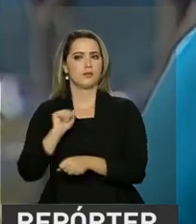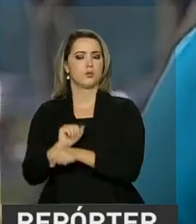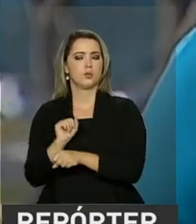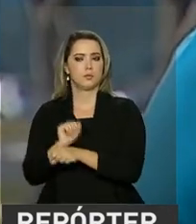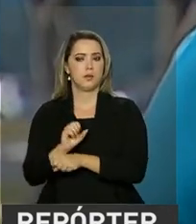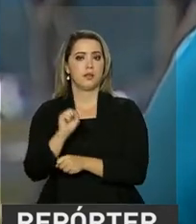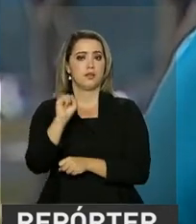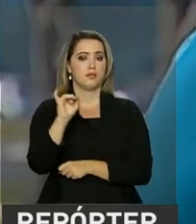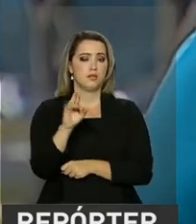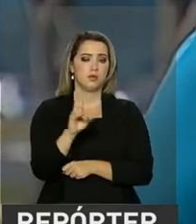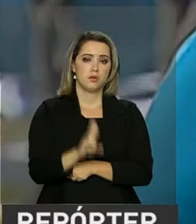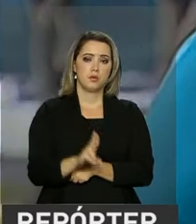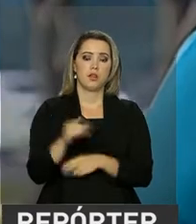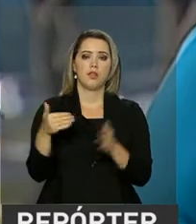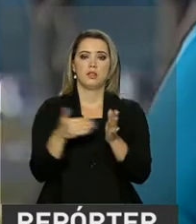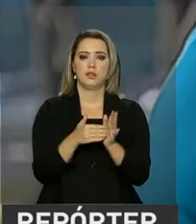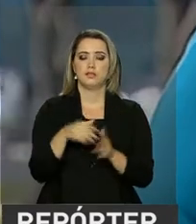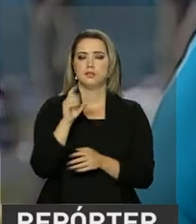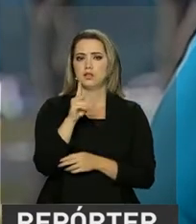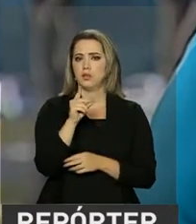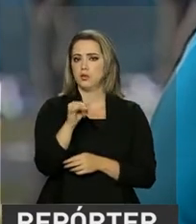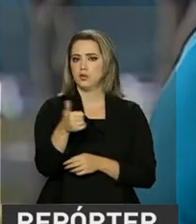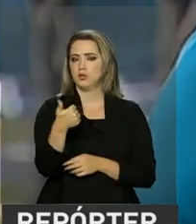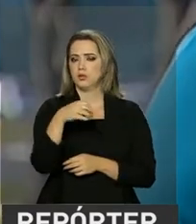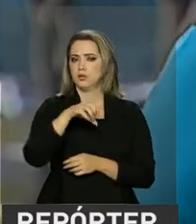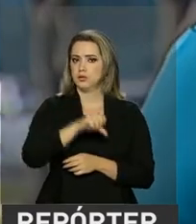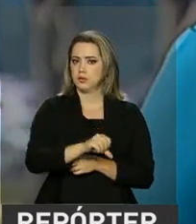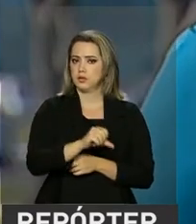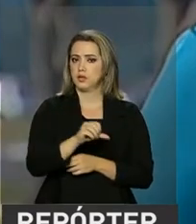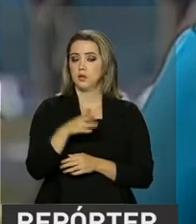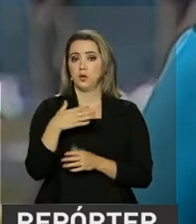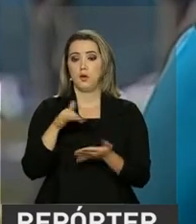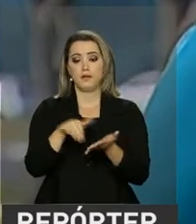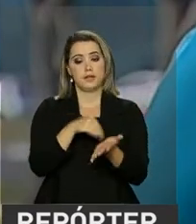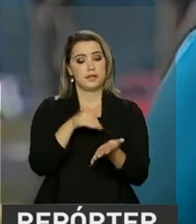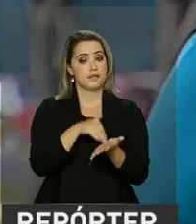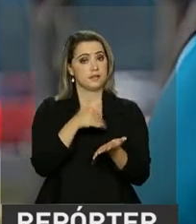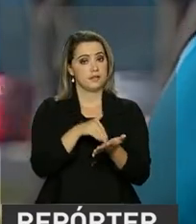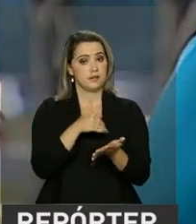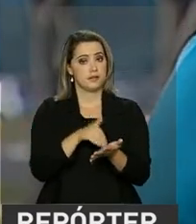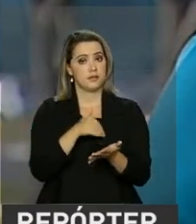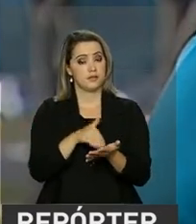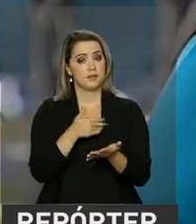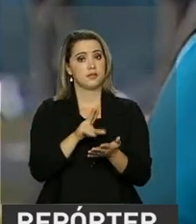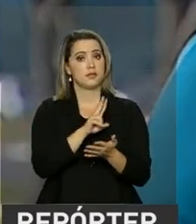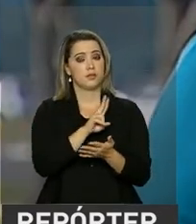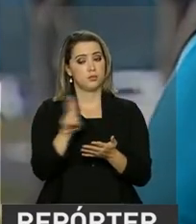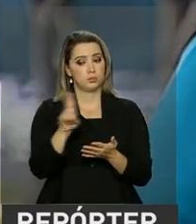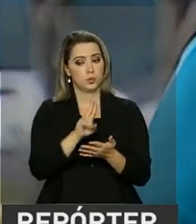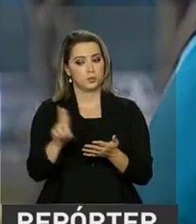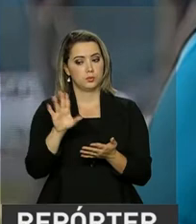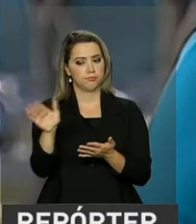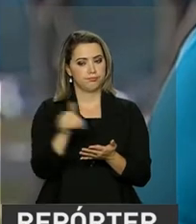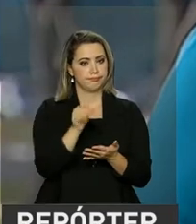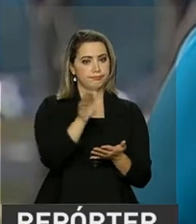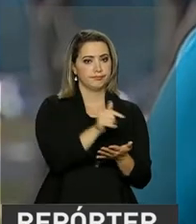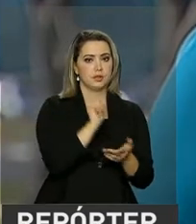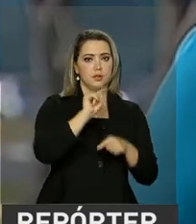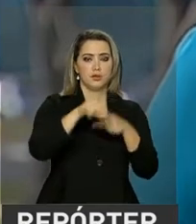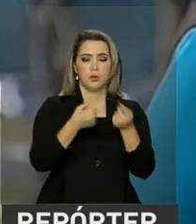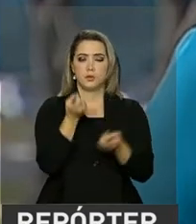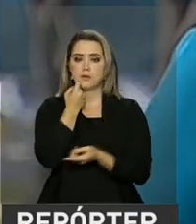começou na segunda feira vai até o dia 19 ea matrícula da chamada regular começa na próxima